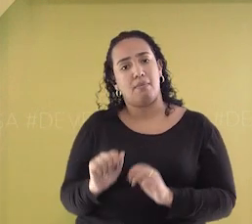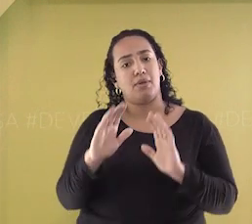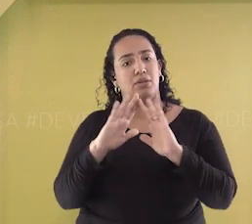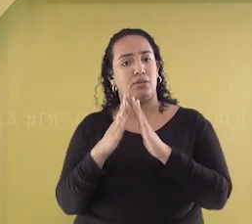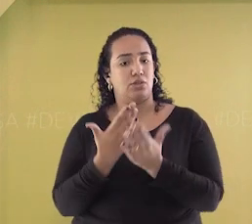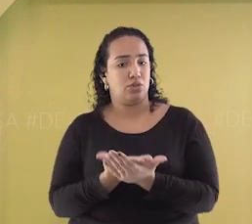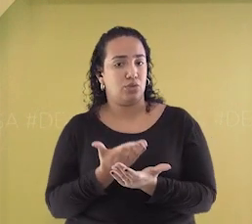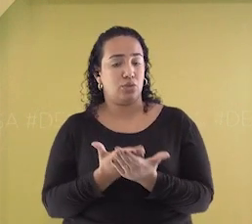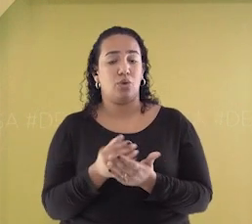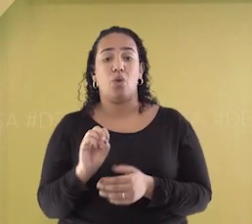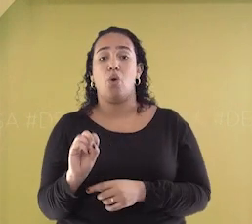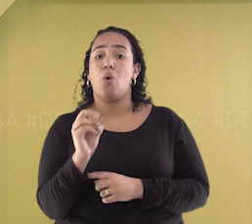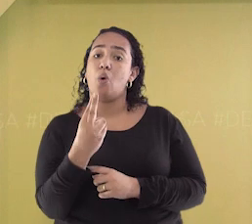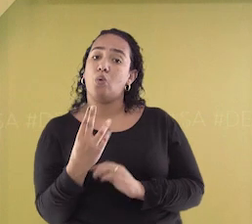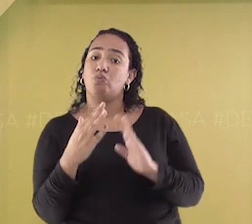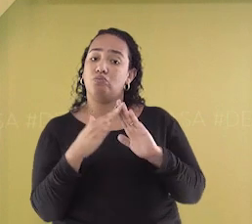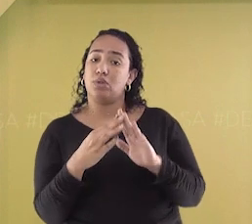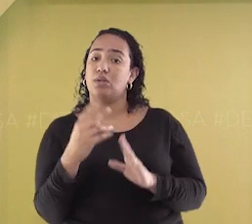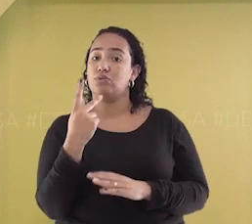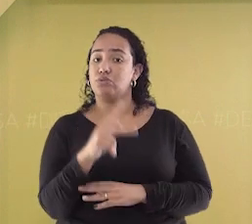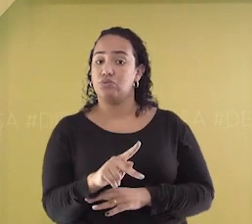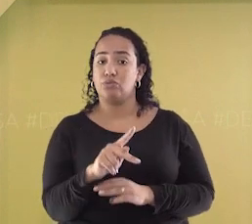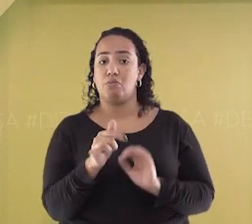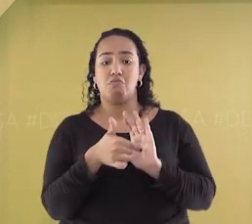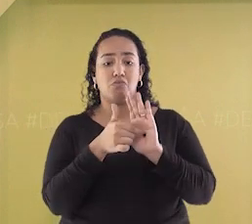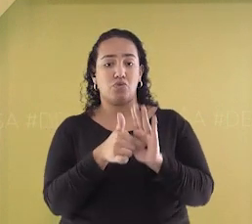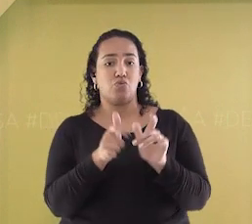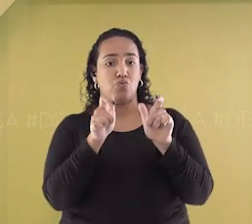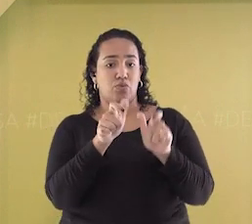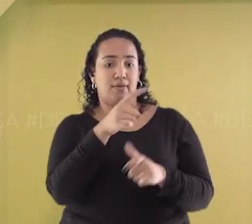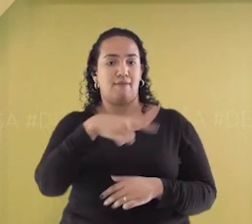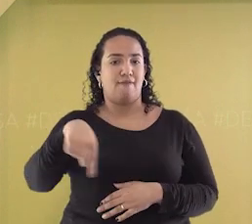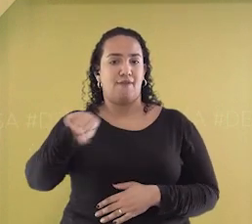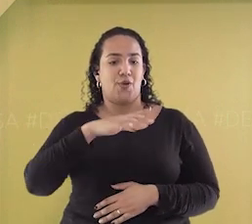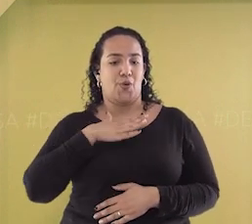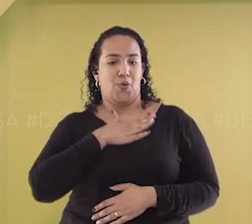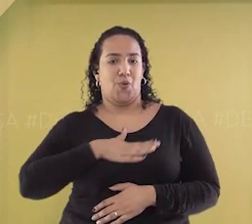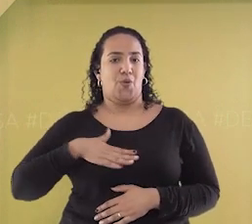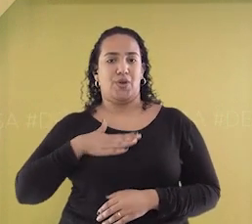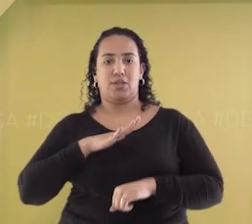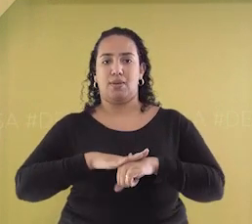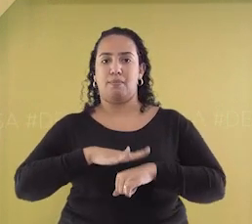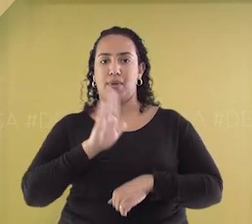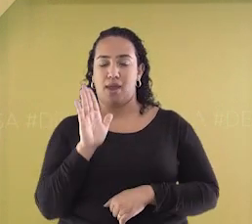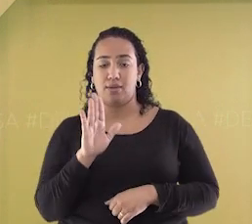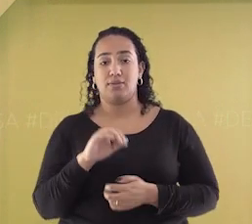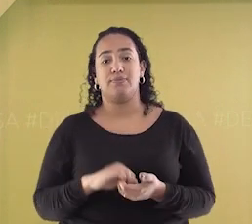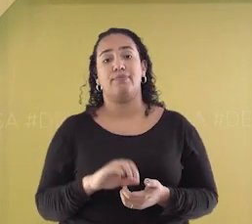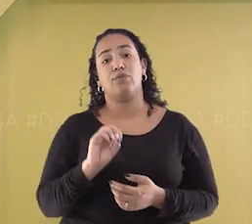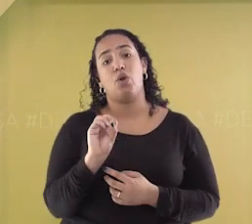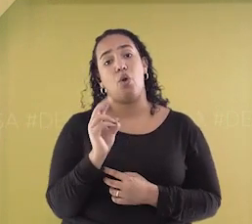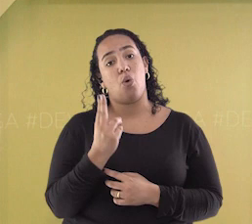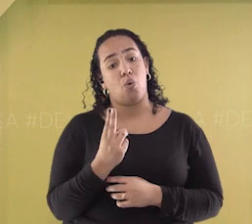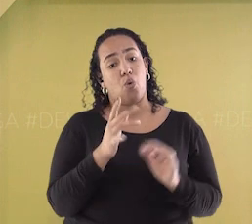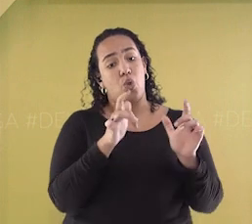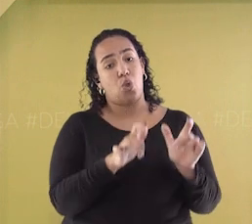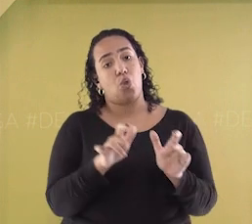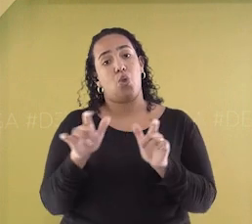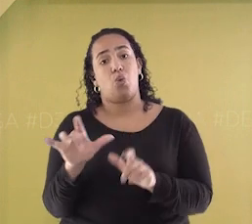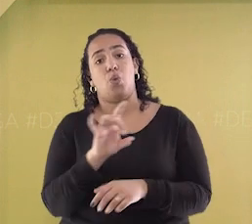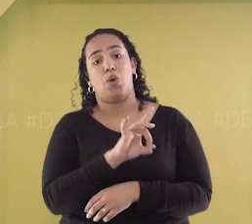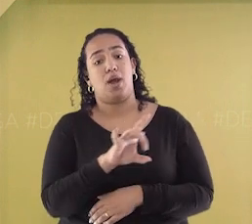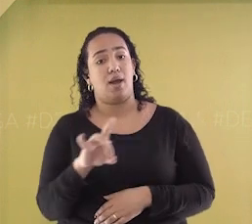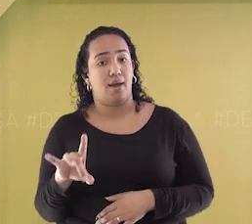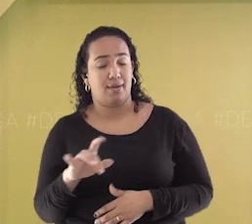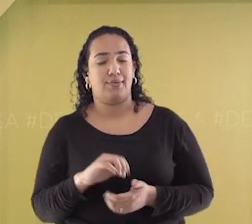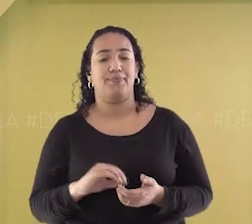escola ou o mapa da sua casa, mostrando seus locais favoritos ou o que faz em cada lugar. O